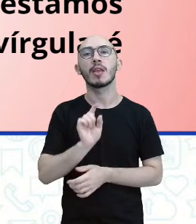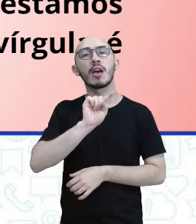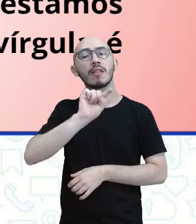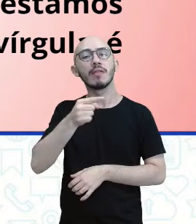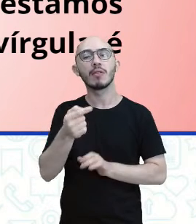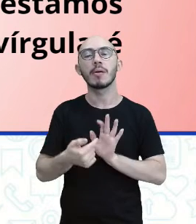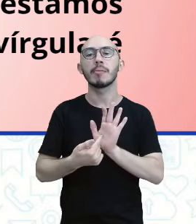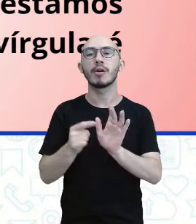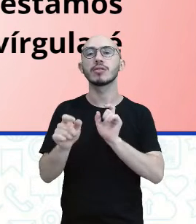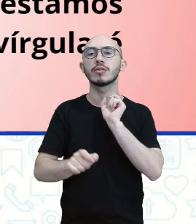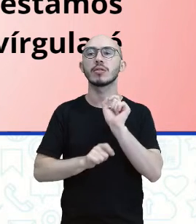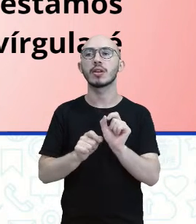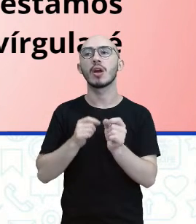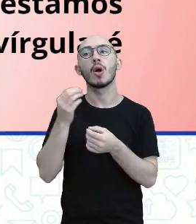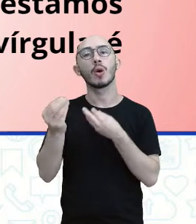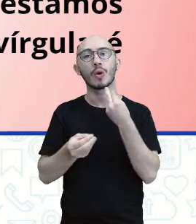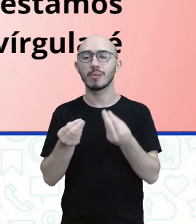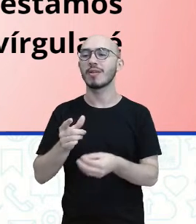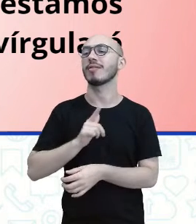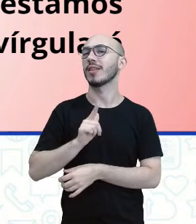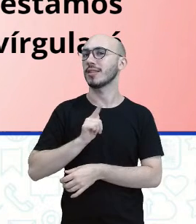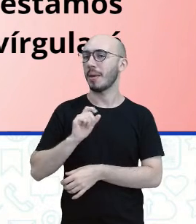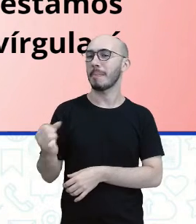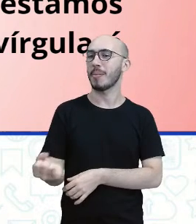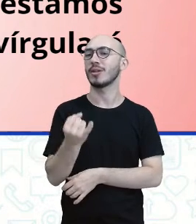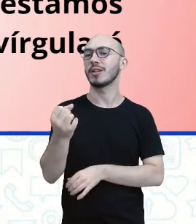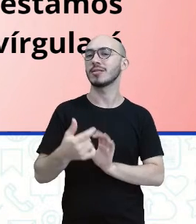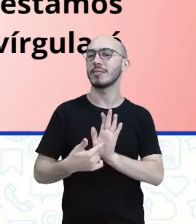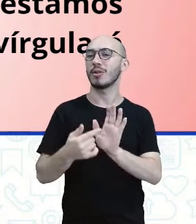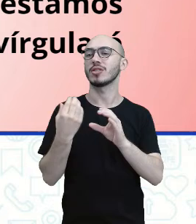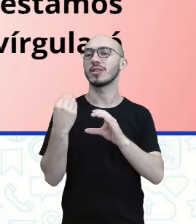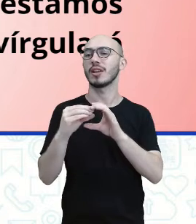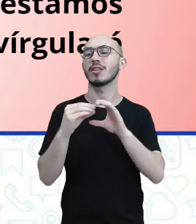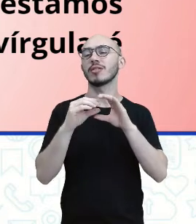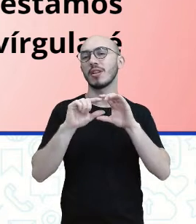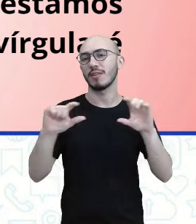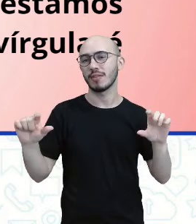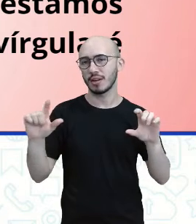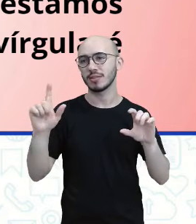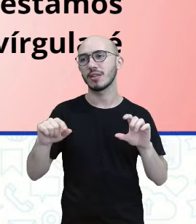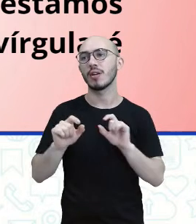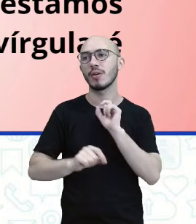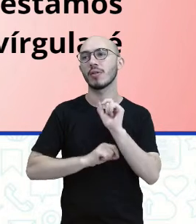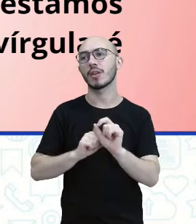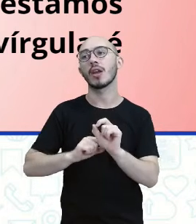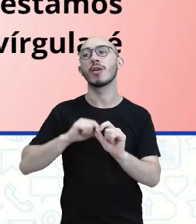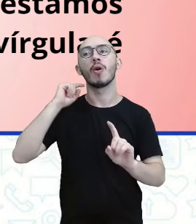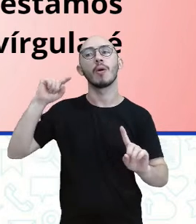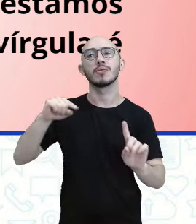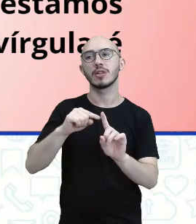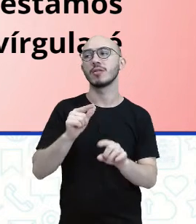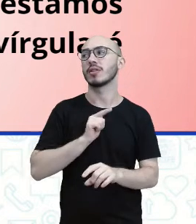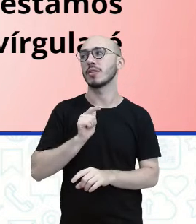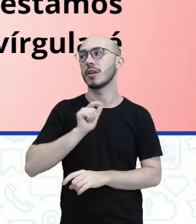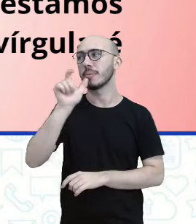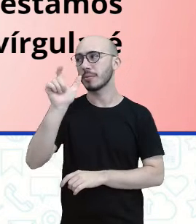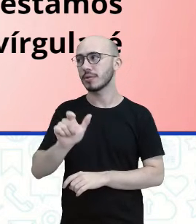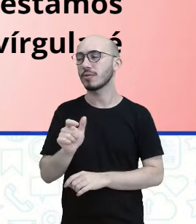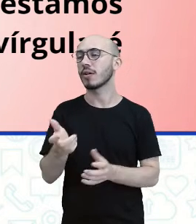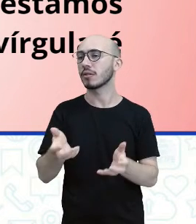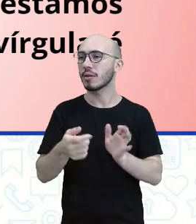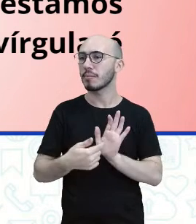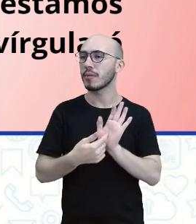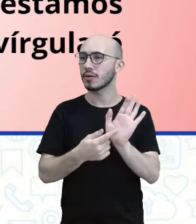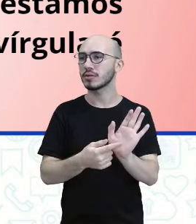determinou sua razão de existir, uma vez manifestando a intenção que o emissor deseja conferir à